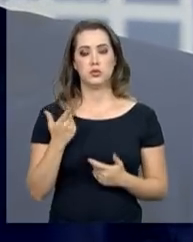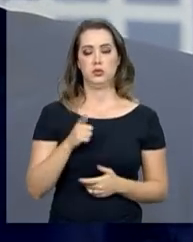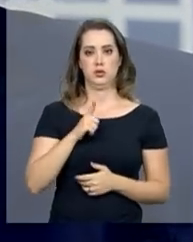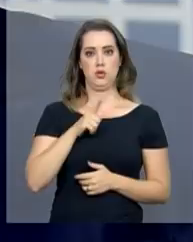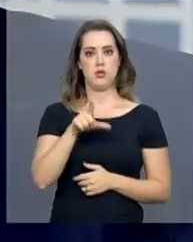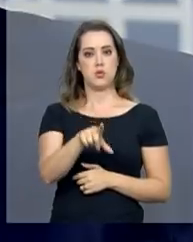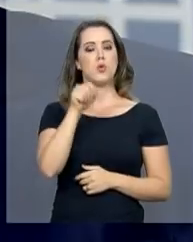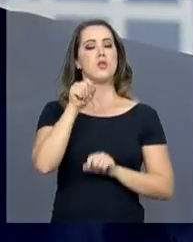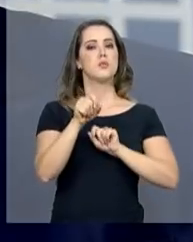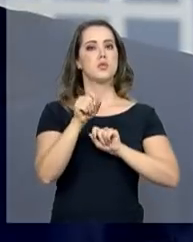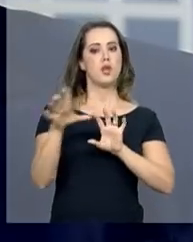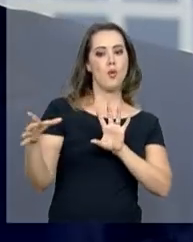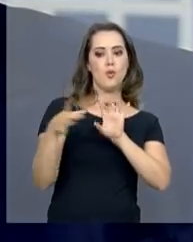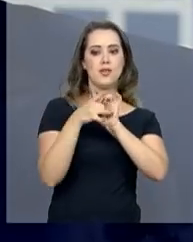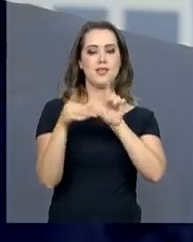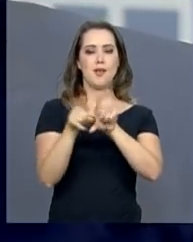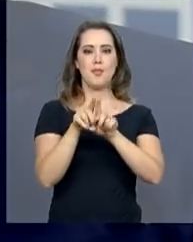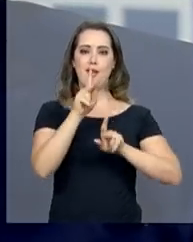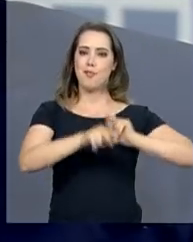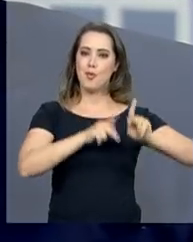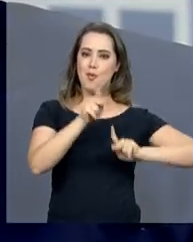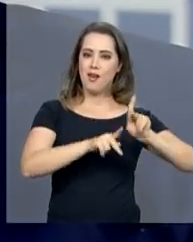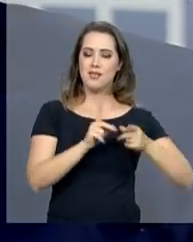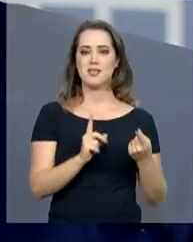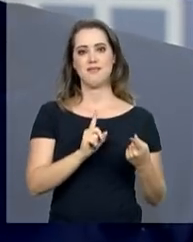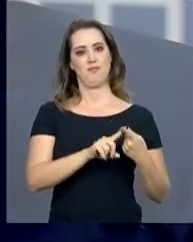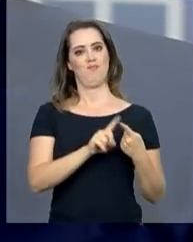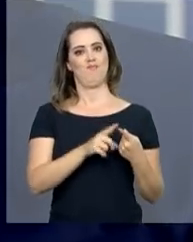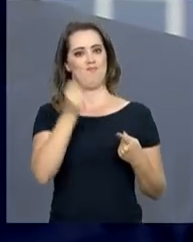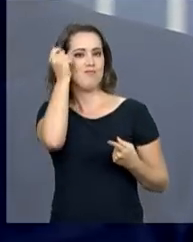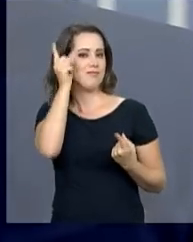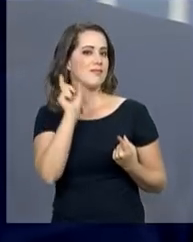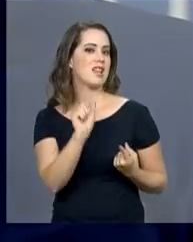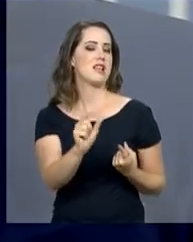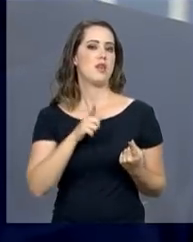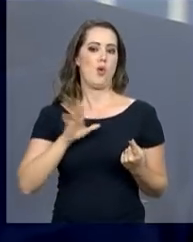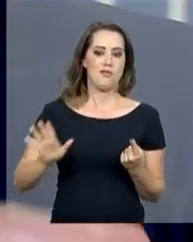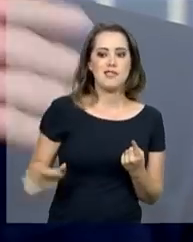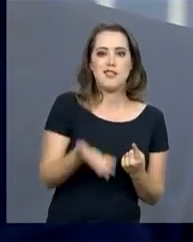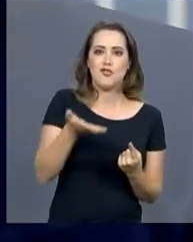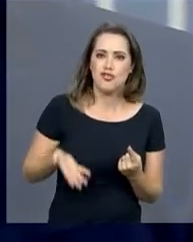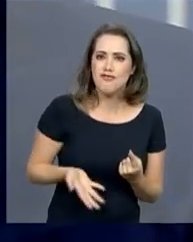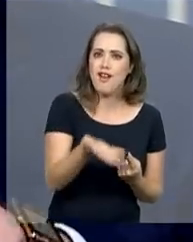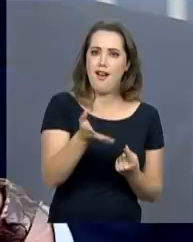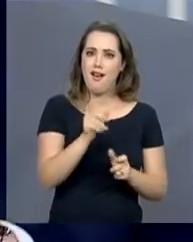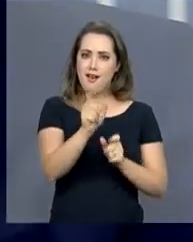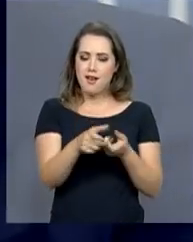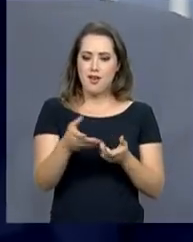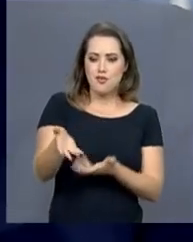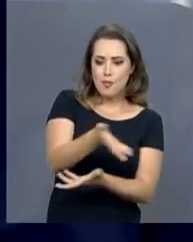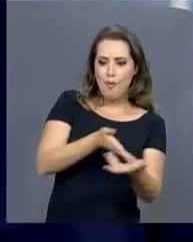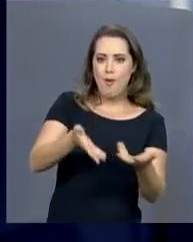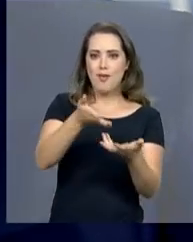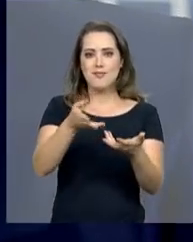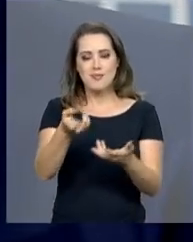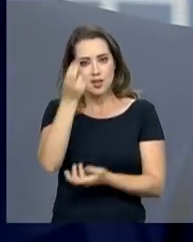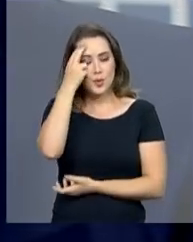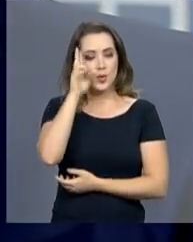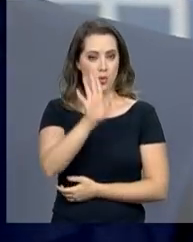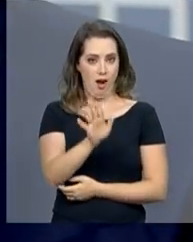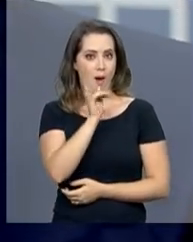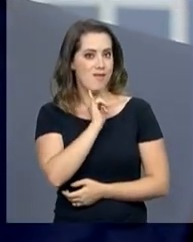integrar também então a primeira das idéias que se viu foi exatamente incentivar movimentos culturais por exemplo fazer